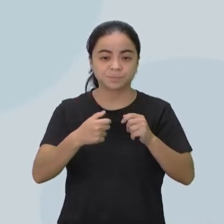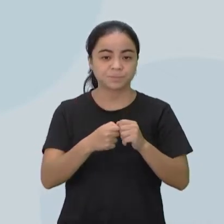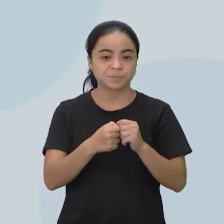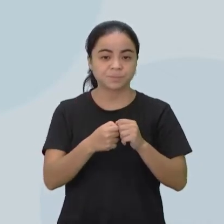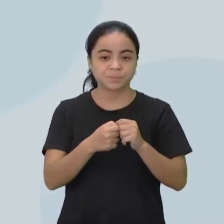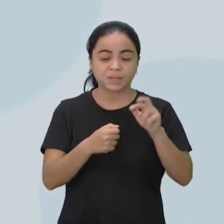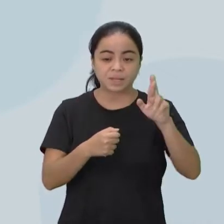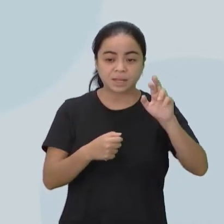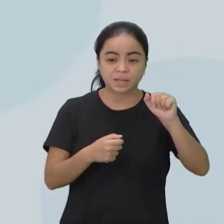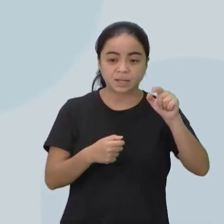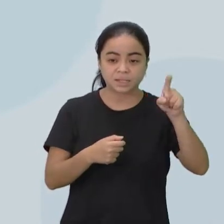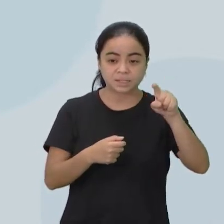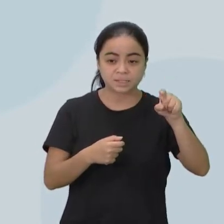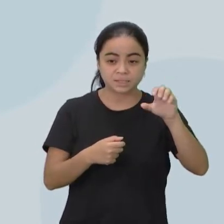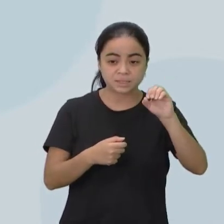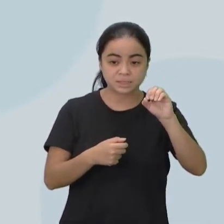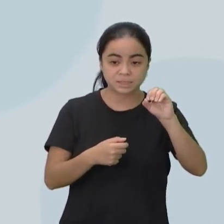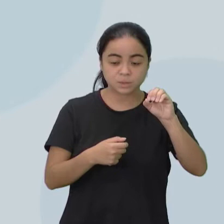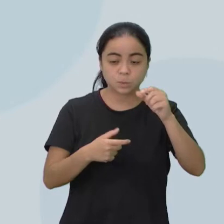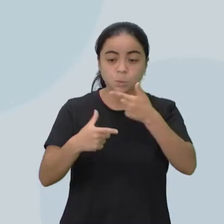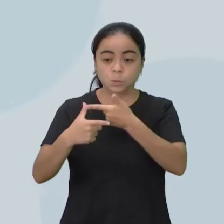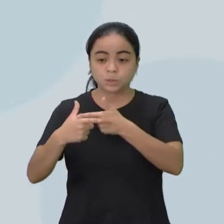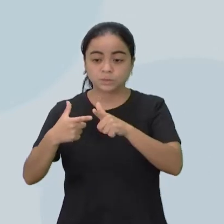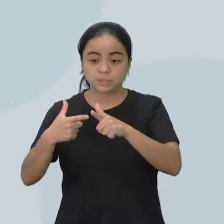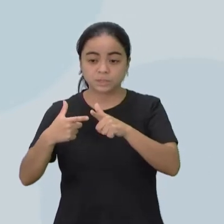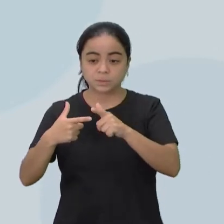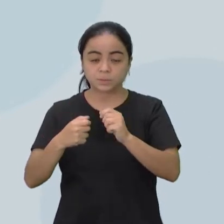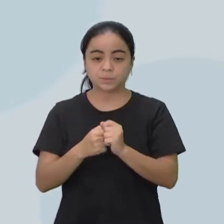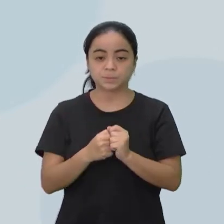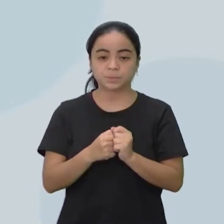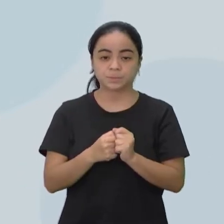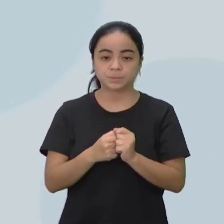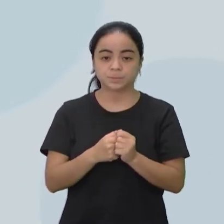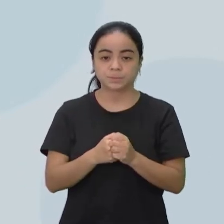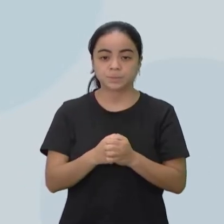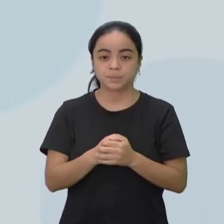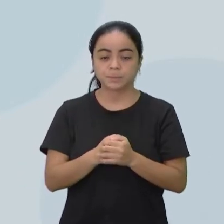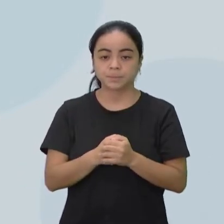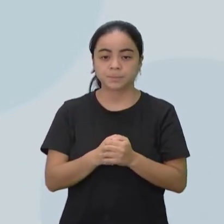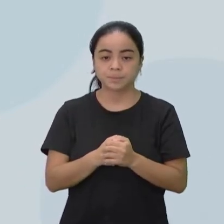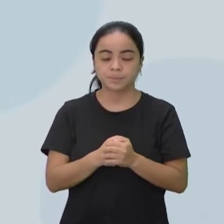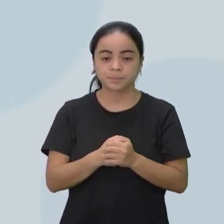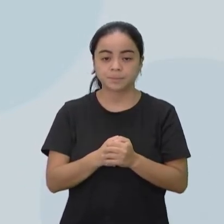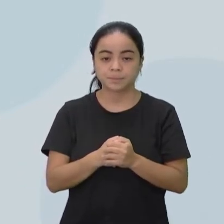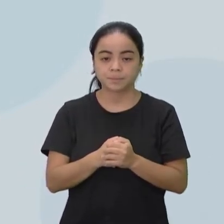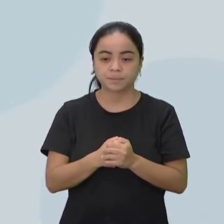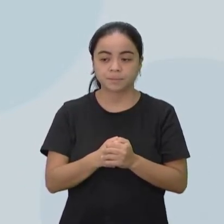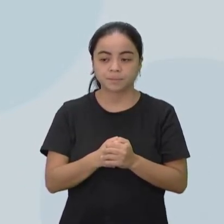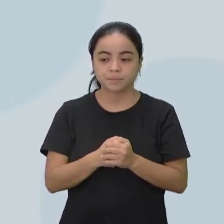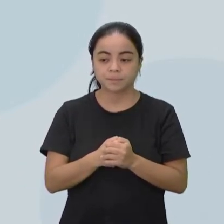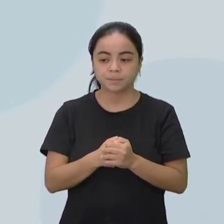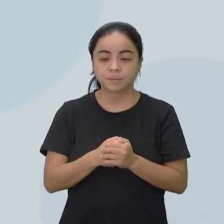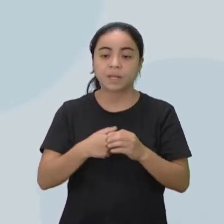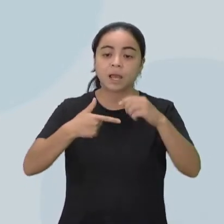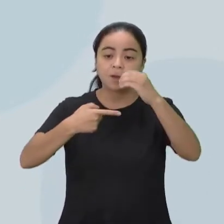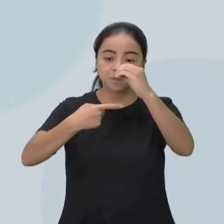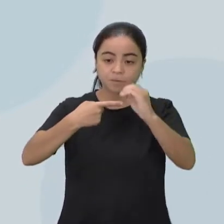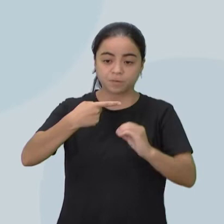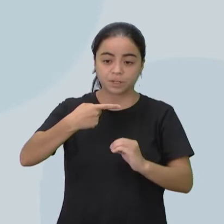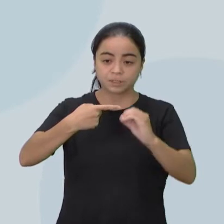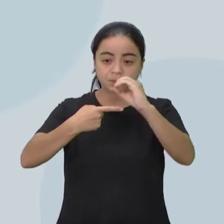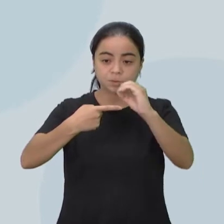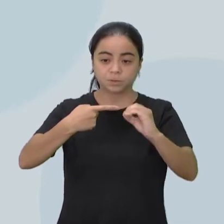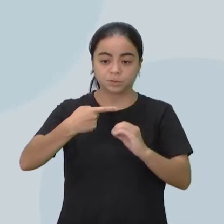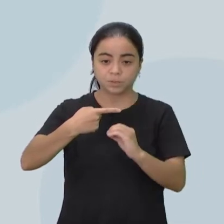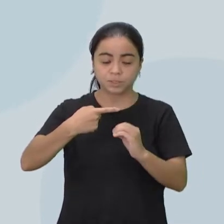a divisão, ou então uma fração, né? Você pode representar assim também. Isso que significa razão. Então, a velocidade